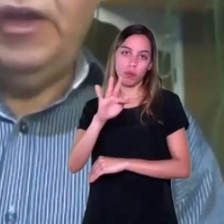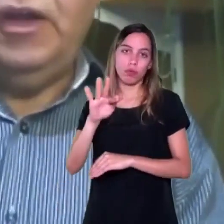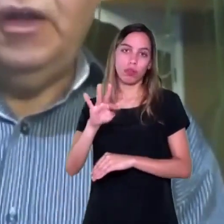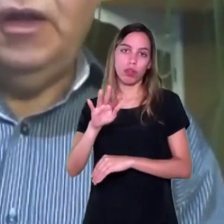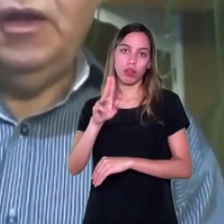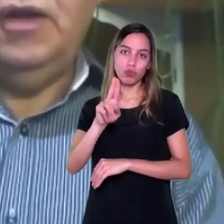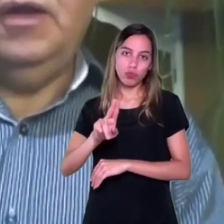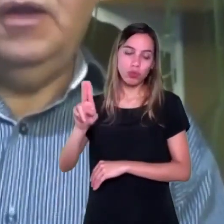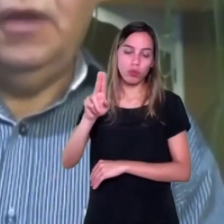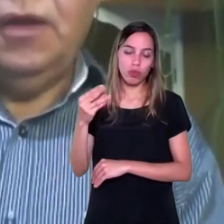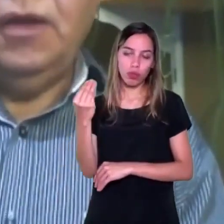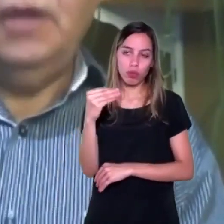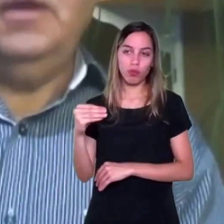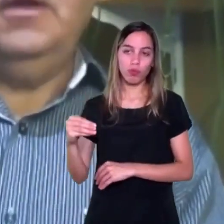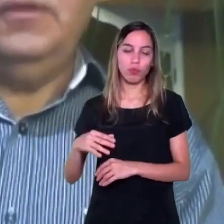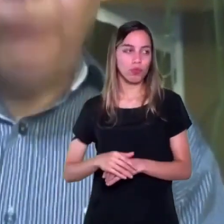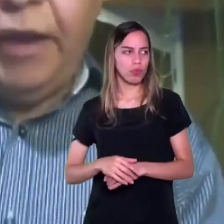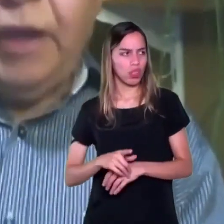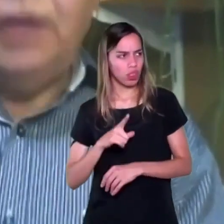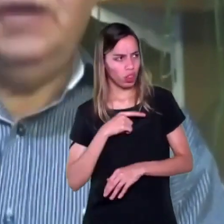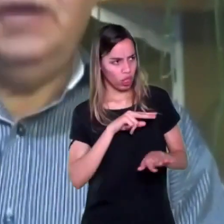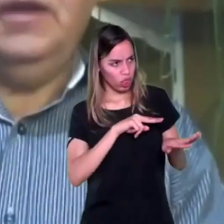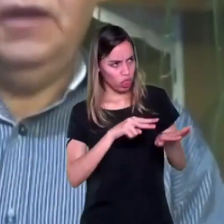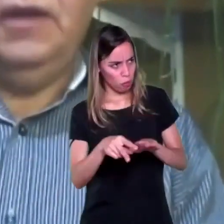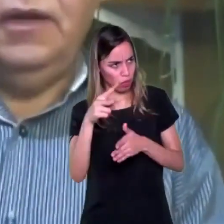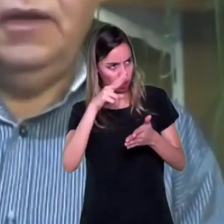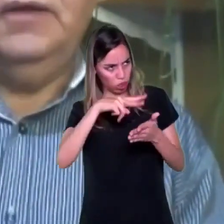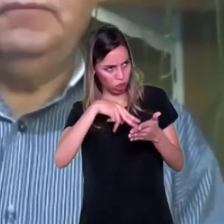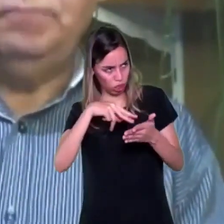tem uma universidade semana literária, não tem? tem.